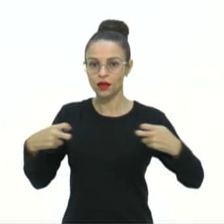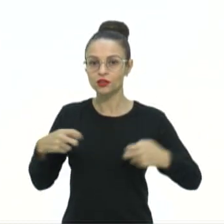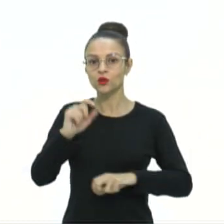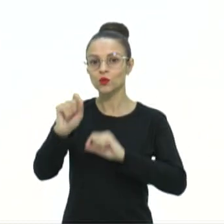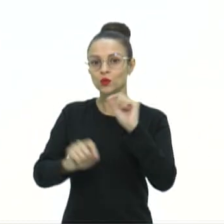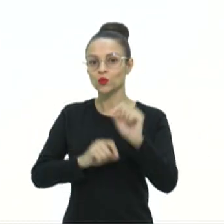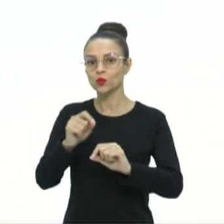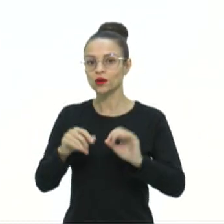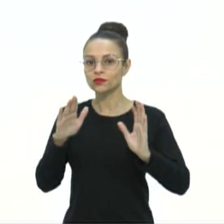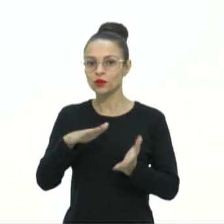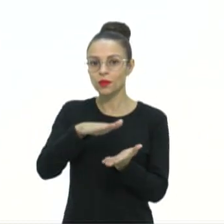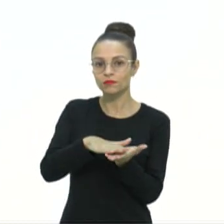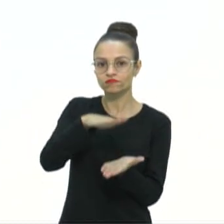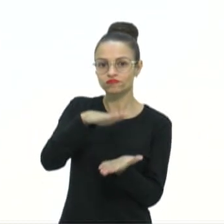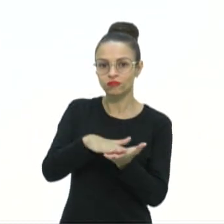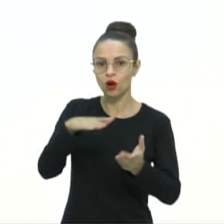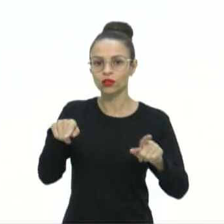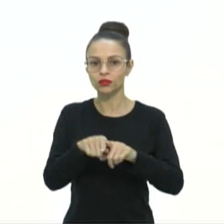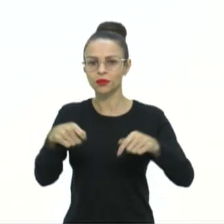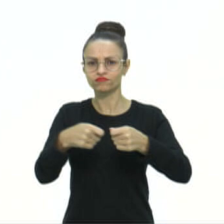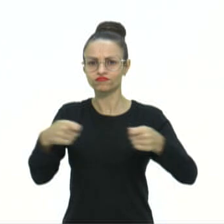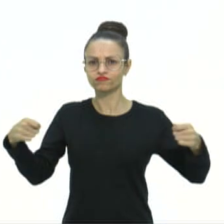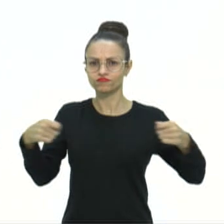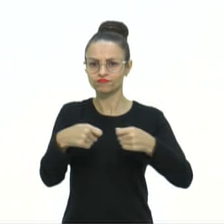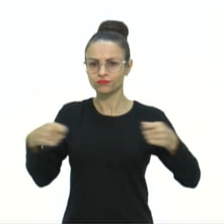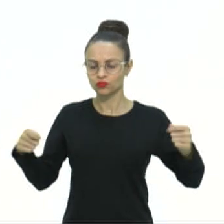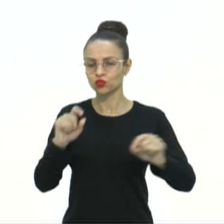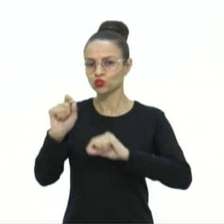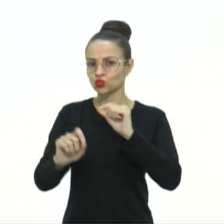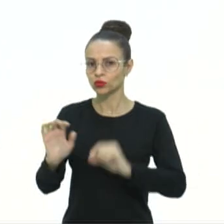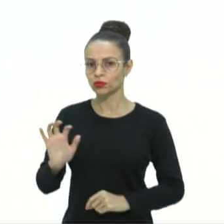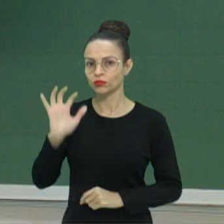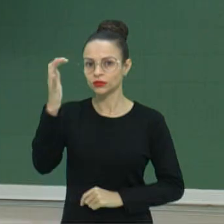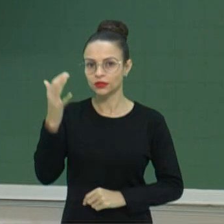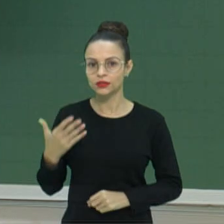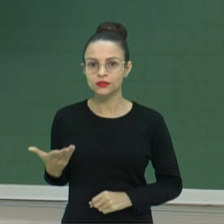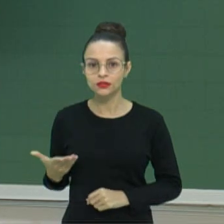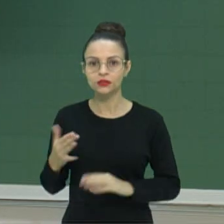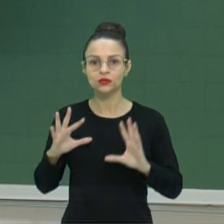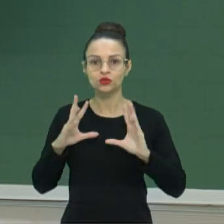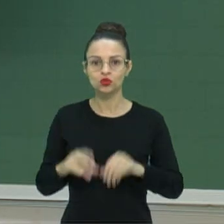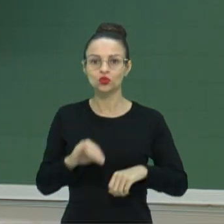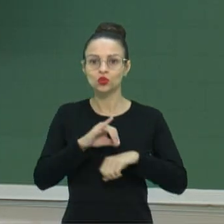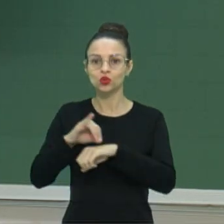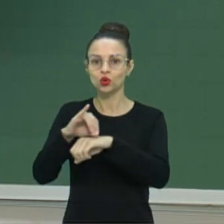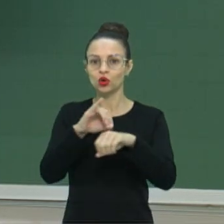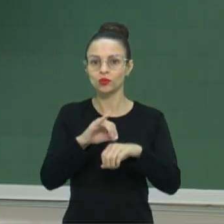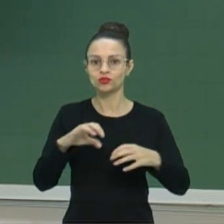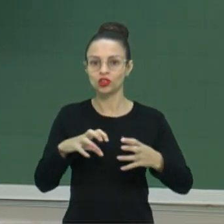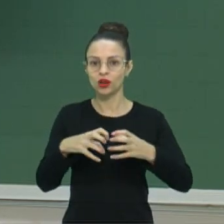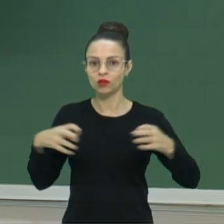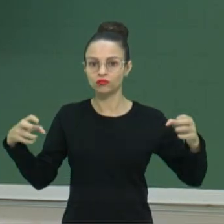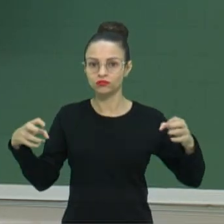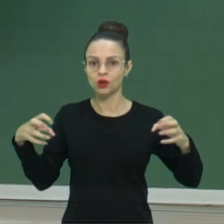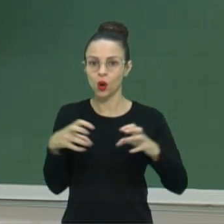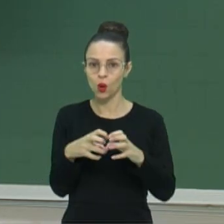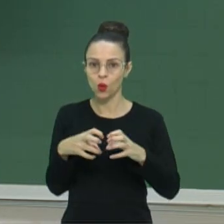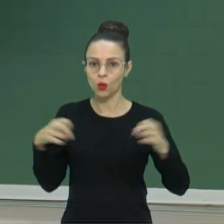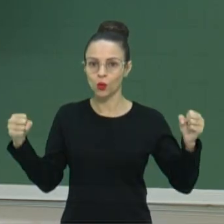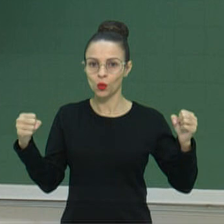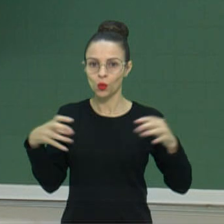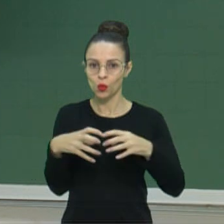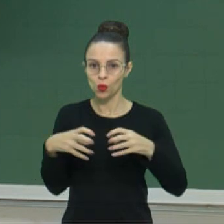relação principalmente a molas e elásticos. O que que acontece? Na realidade, são todos aqueles corpos que deformam e voltam à sua